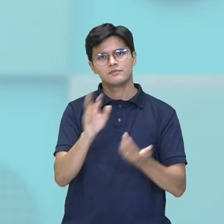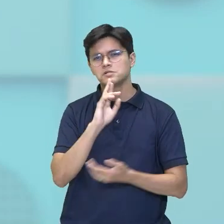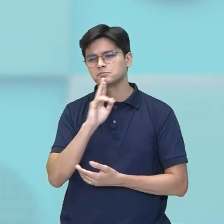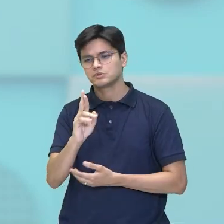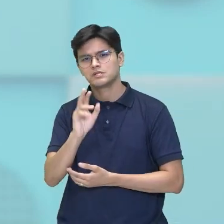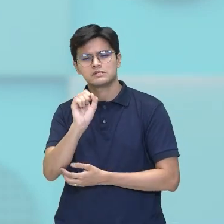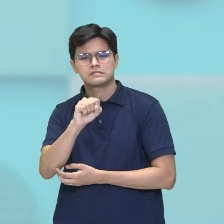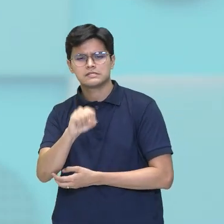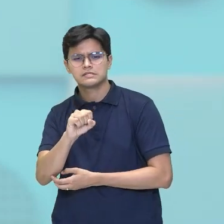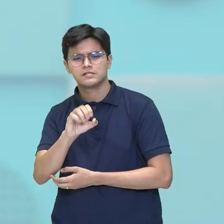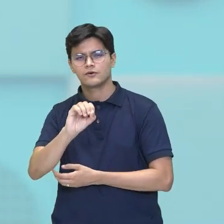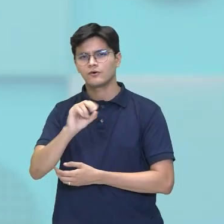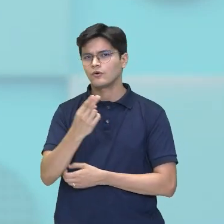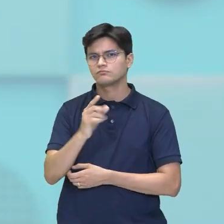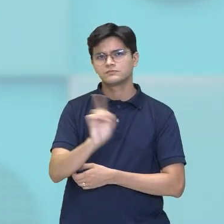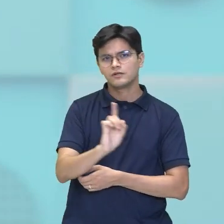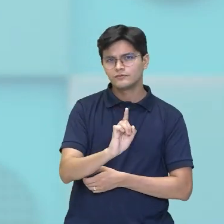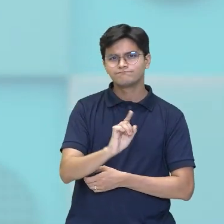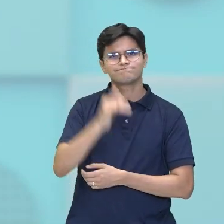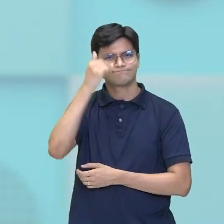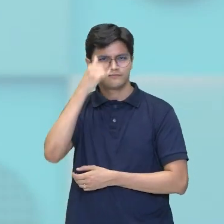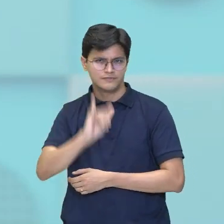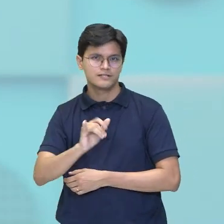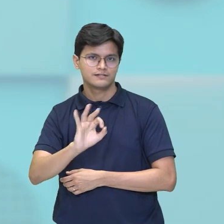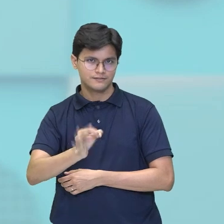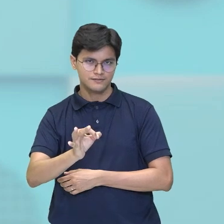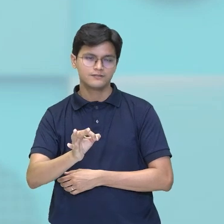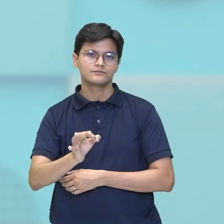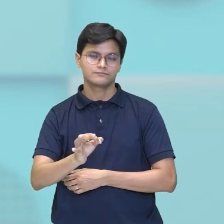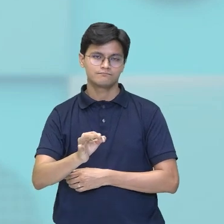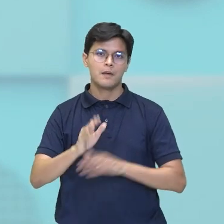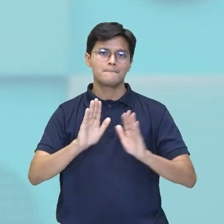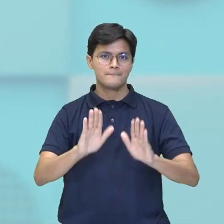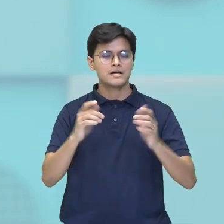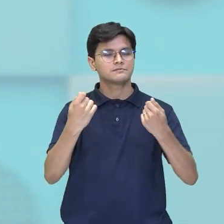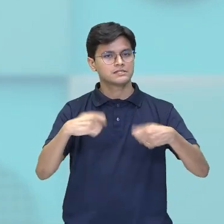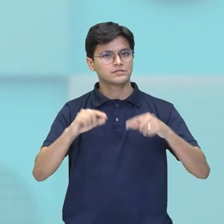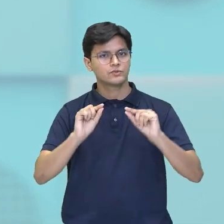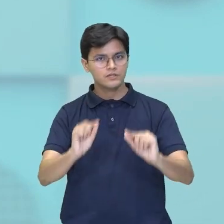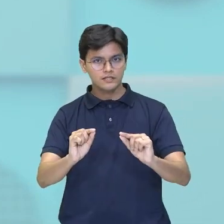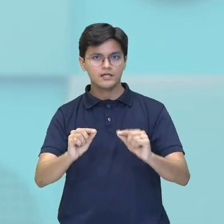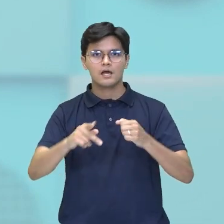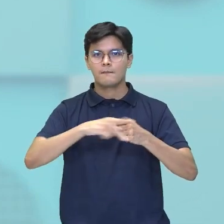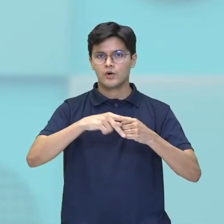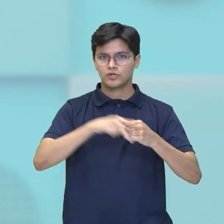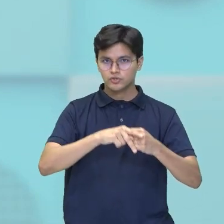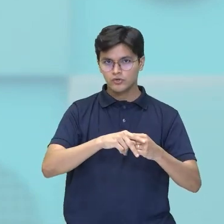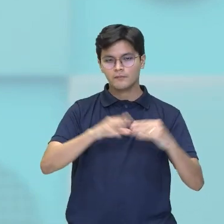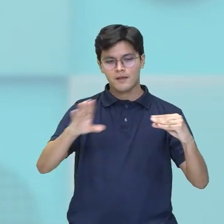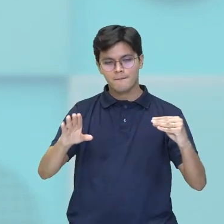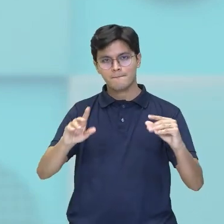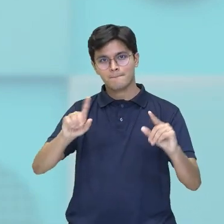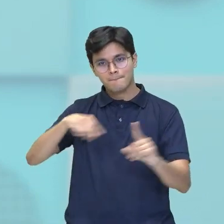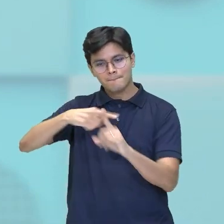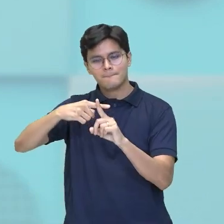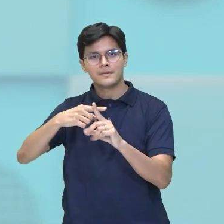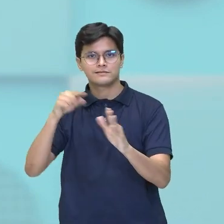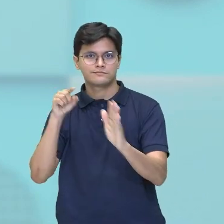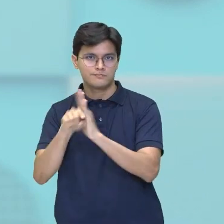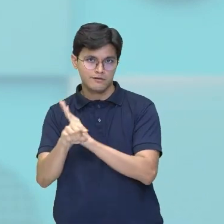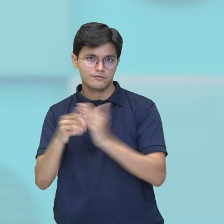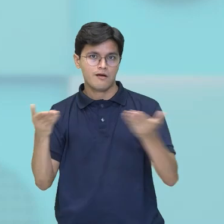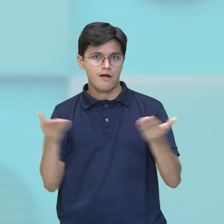isso, eu preciso desse pronome ali junto da minha pergunta, tá bom? Eu vou mostrar para vocês agora um passo